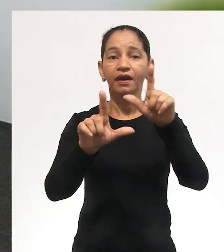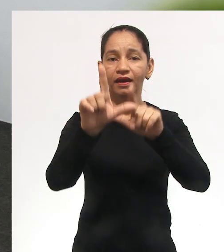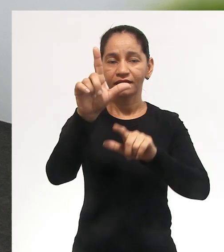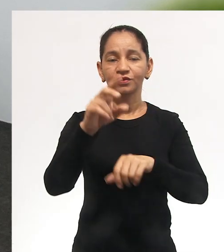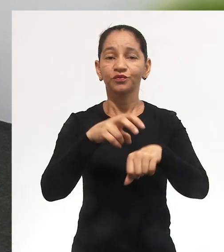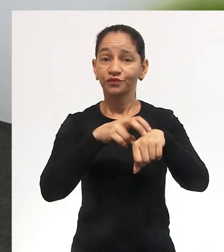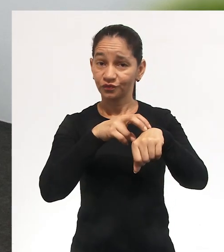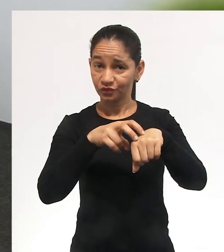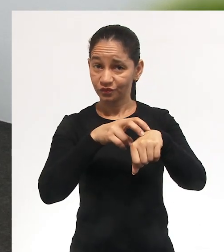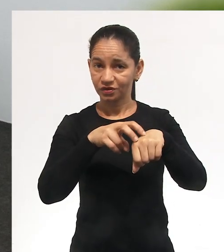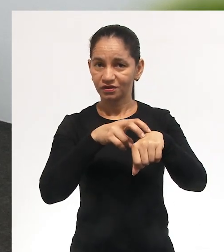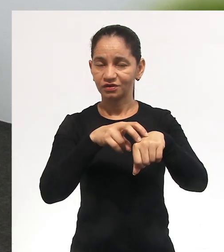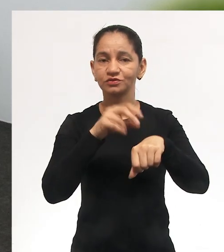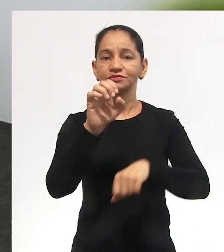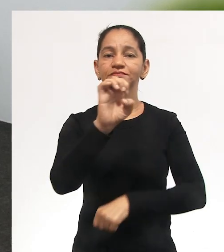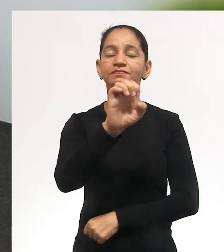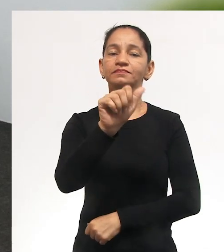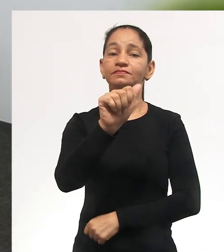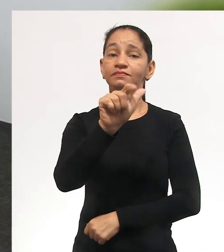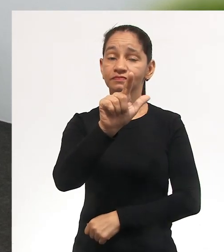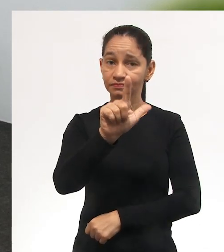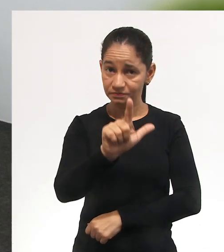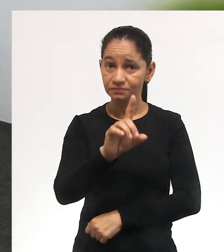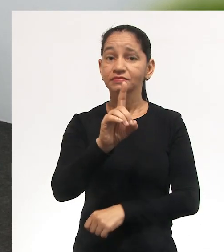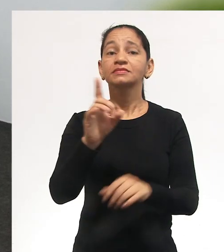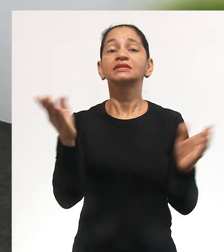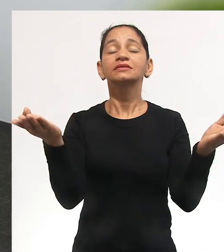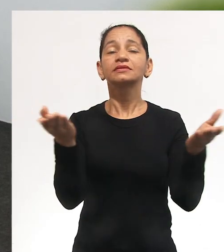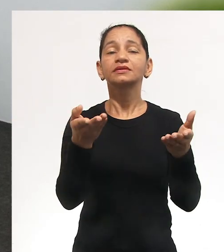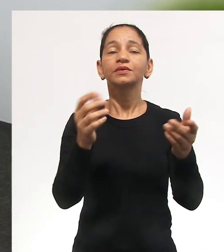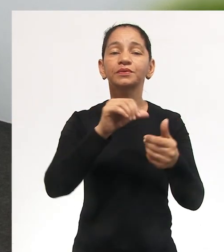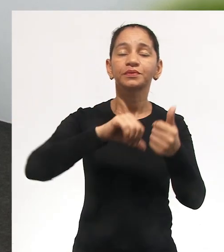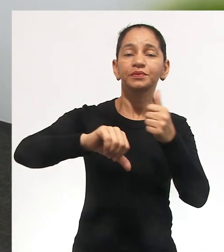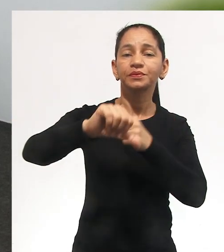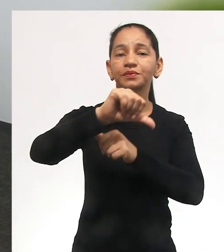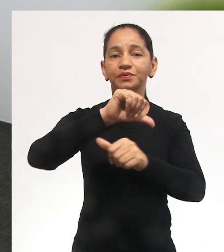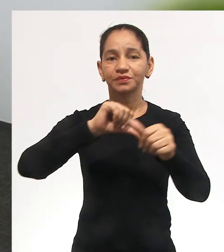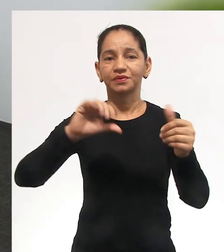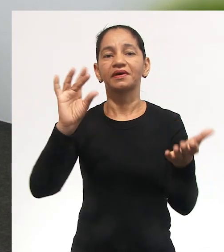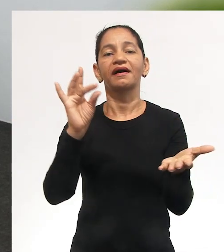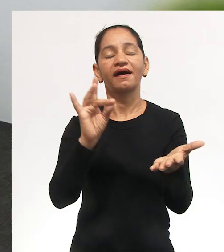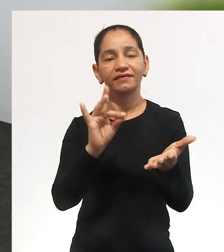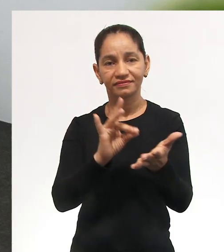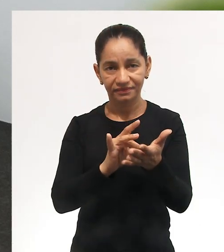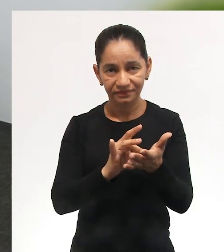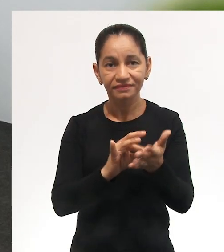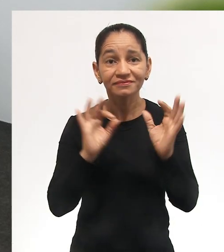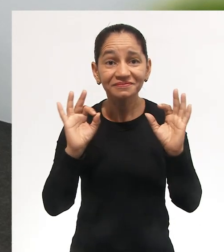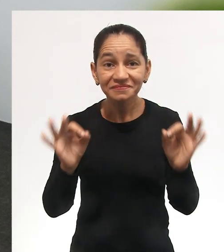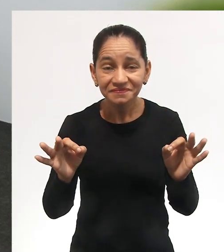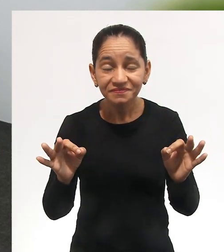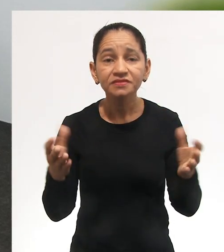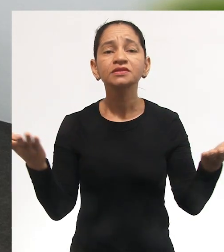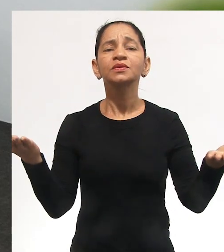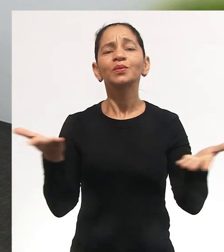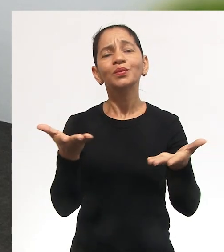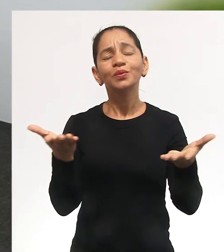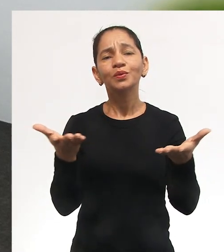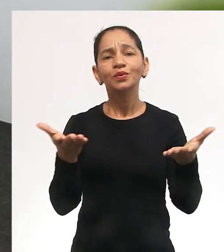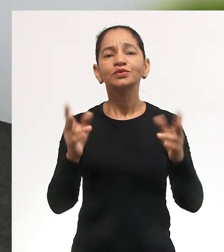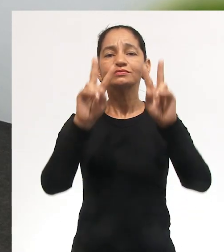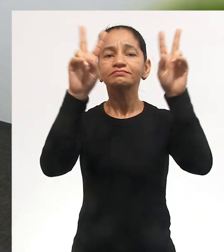verde, grandes letras, em letras grandes, EAD mudando realidades. Hoje nós